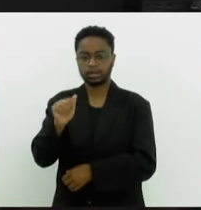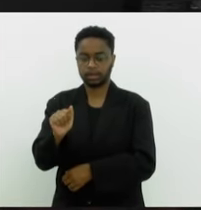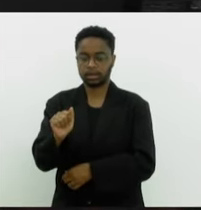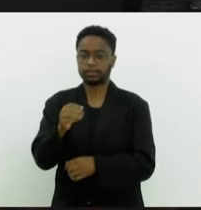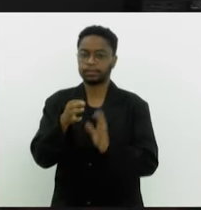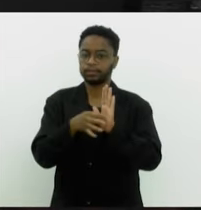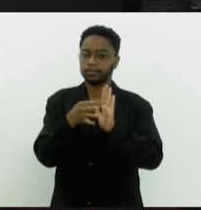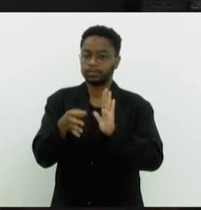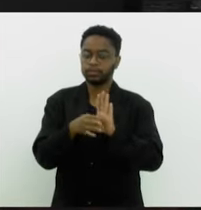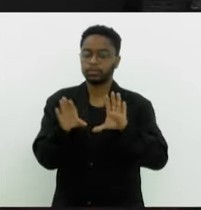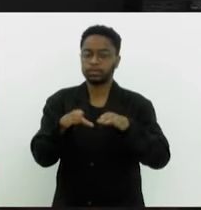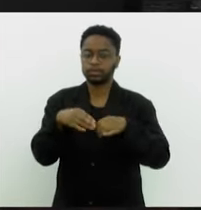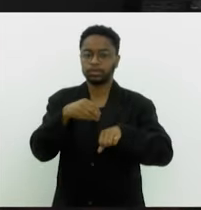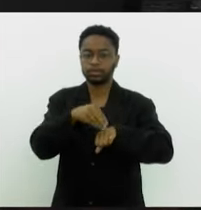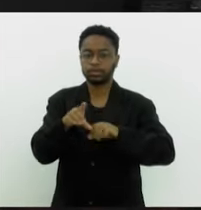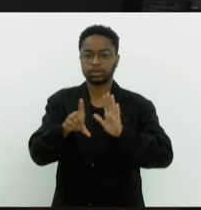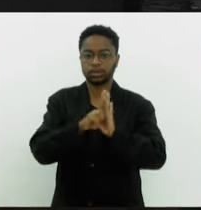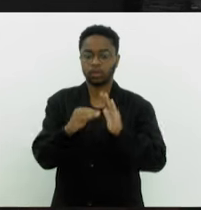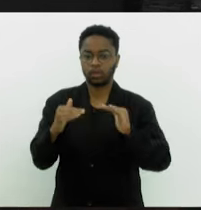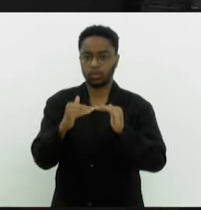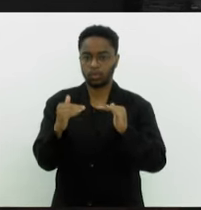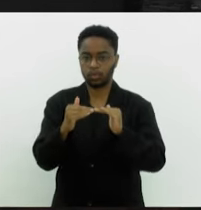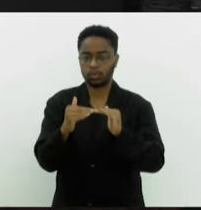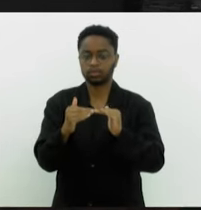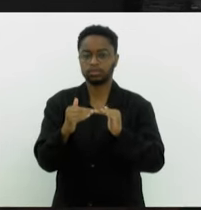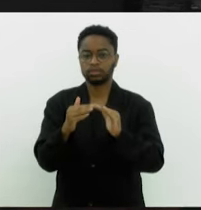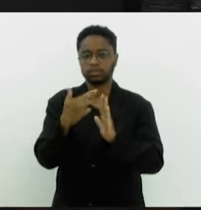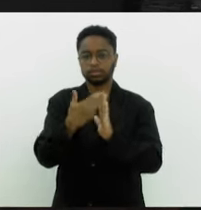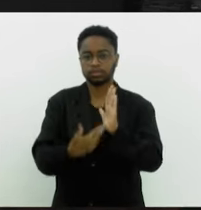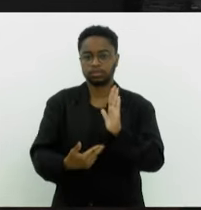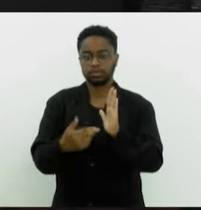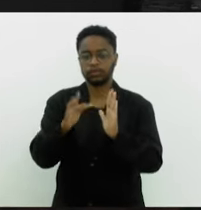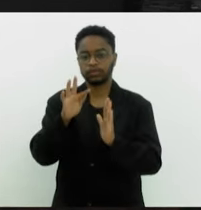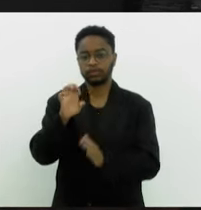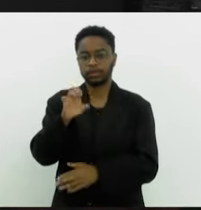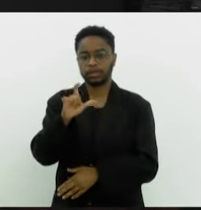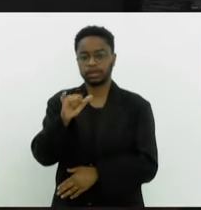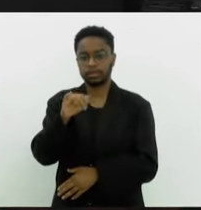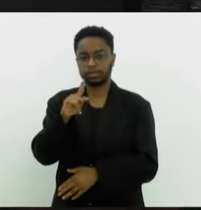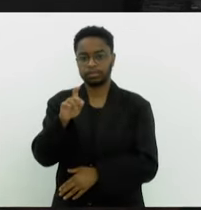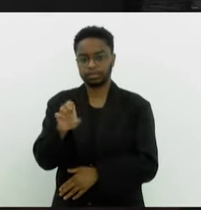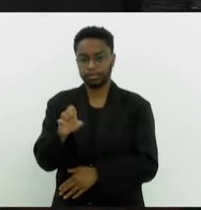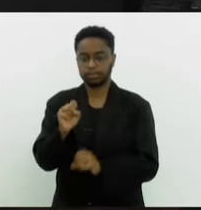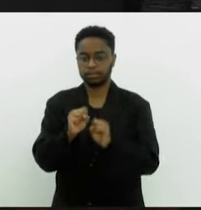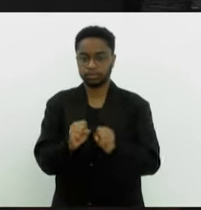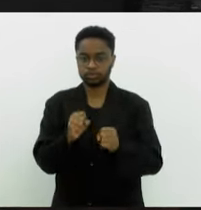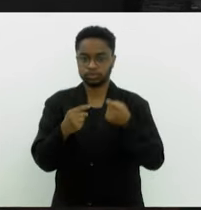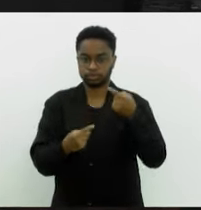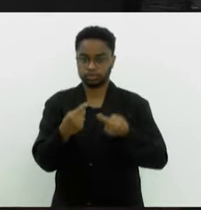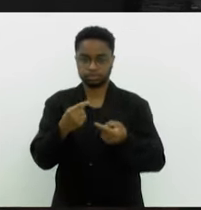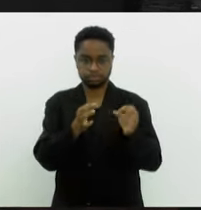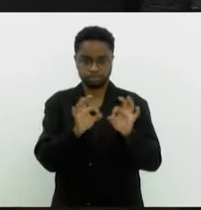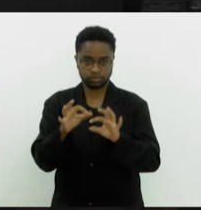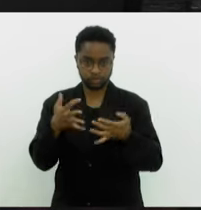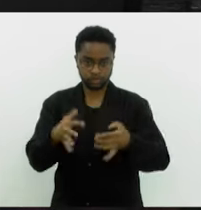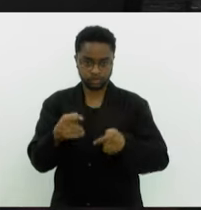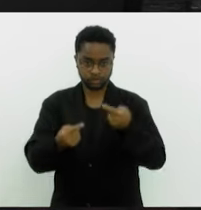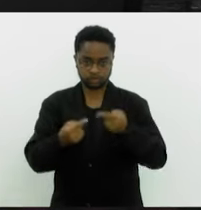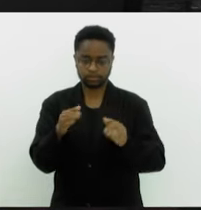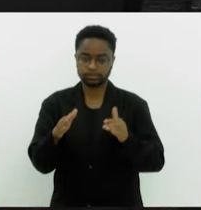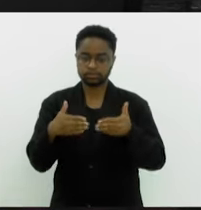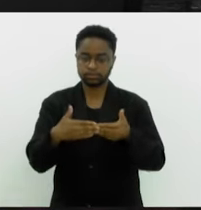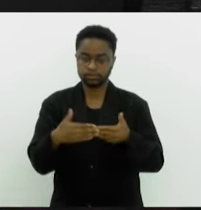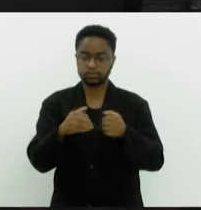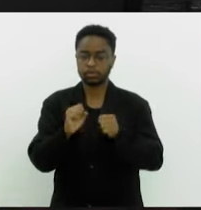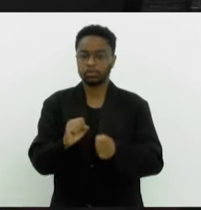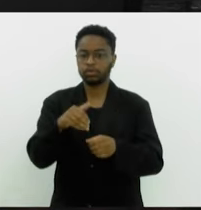indicações legislativas favorável, relator Felipe Soares. Em discussão, não havendo quem queira discutir, encerrada a